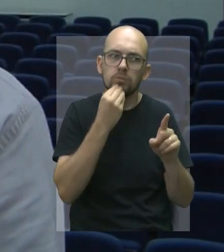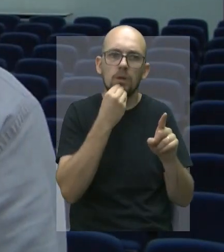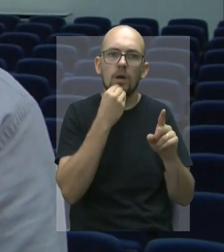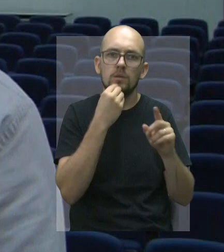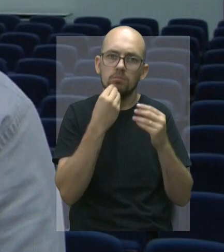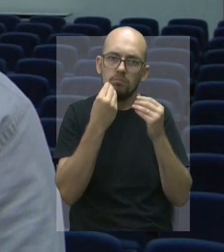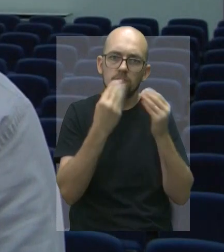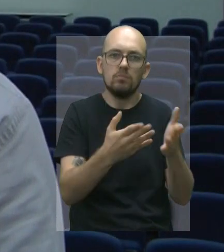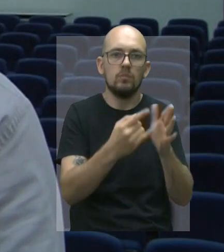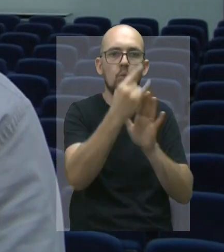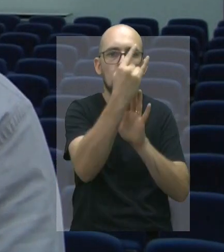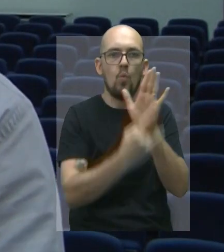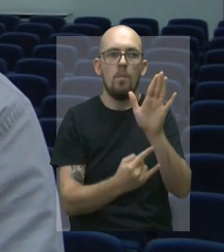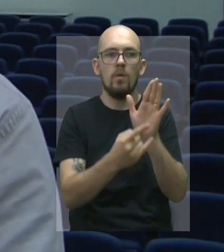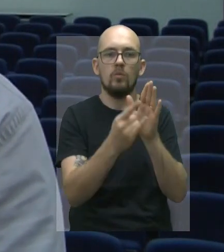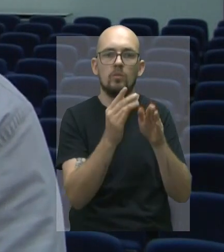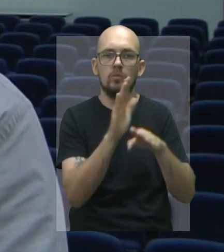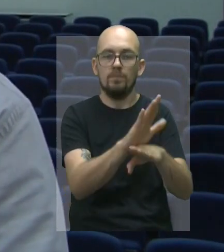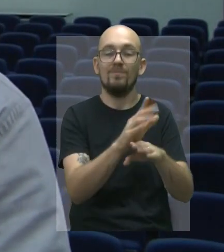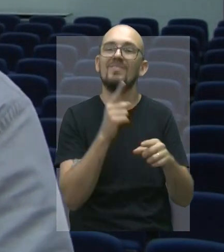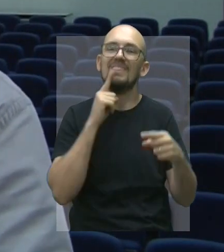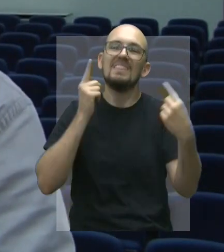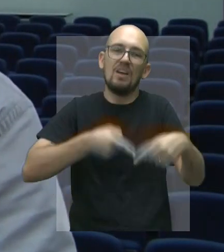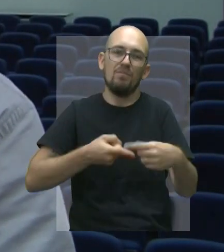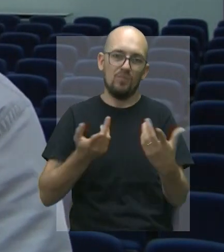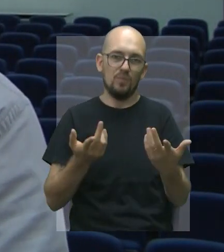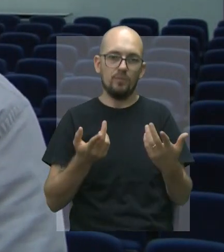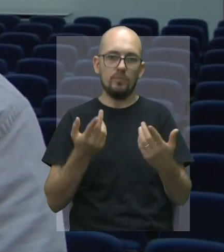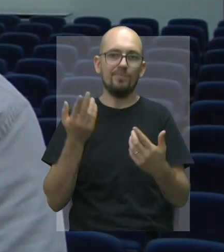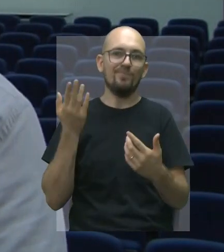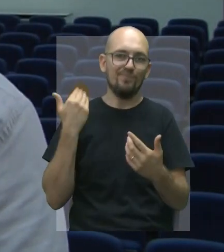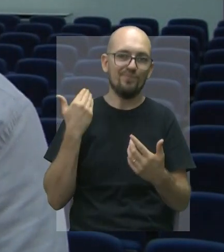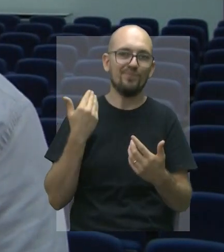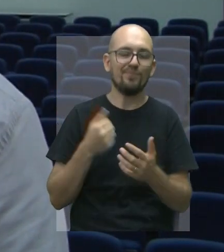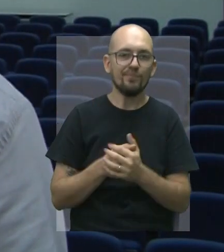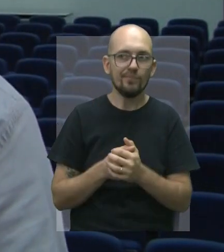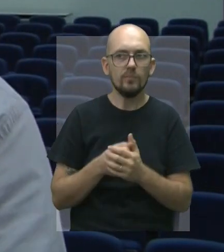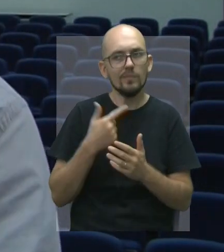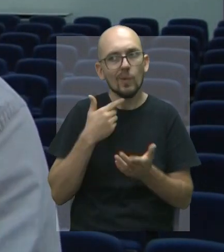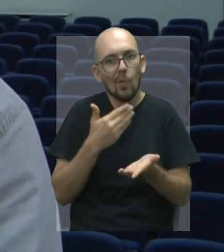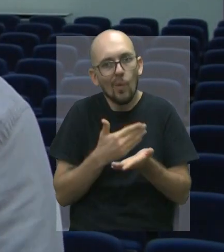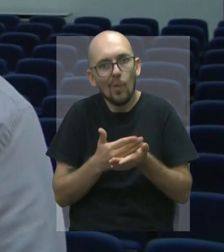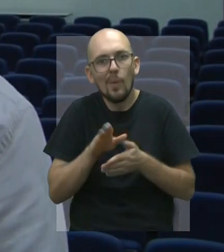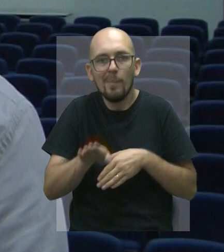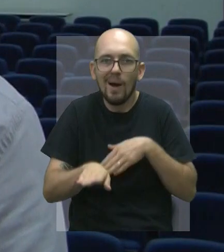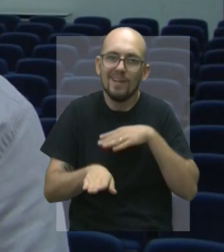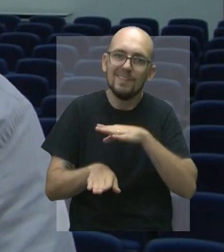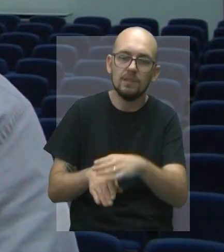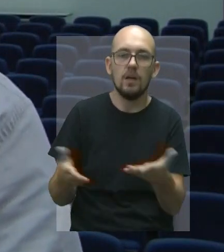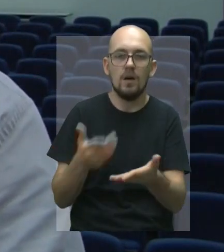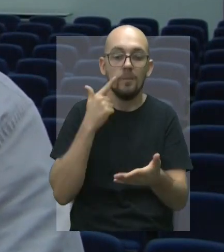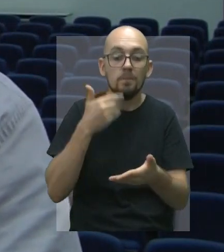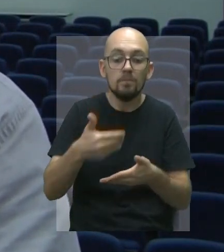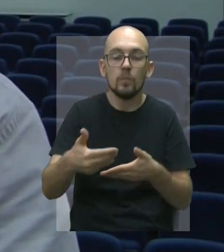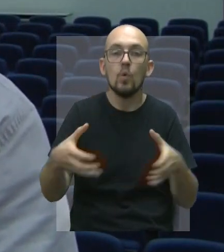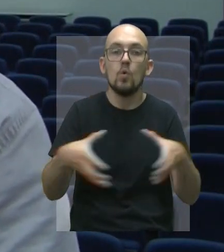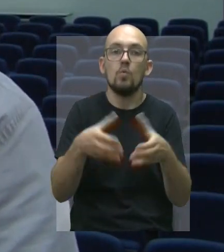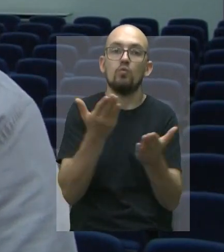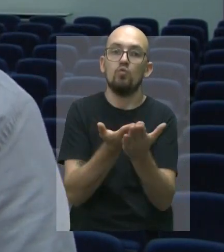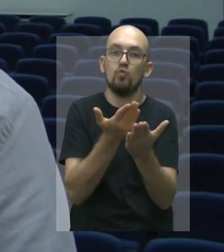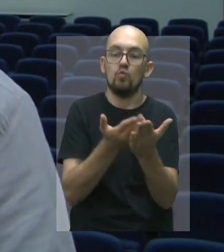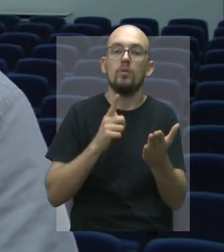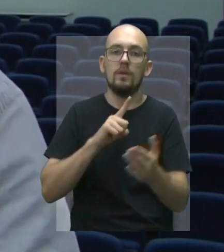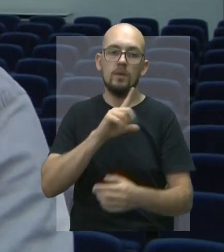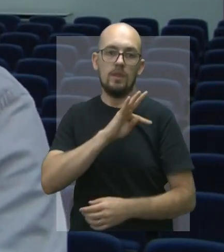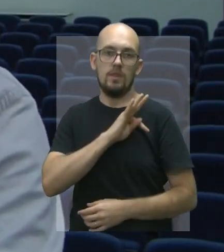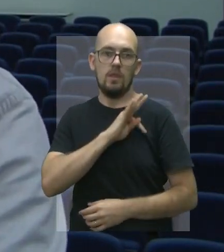né? Então esse é o desafio. Foi um primeiro passo. A gente vai ter agora grupos de estudo com técnicos